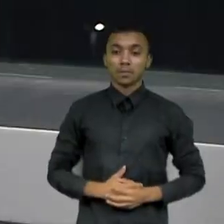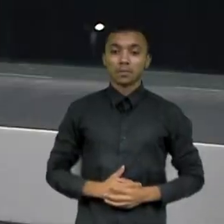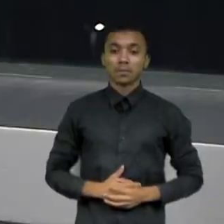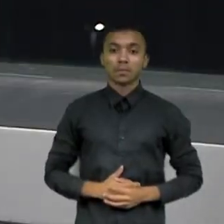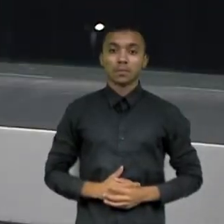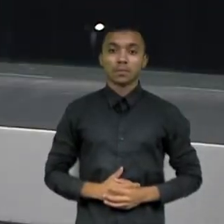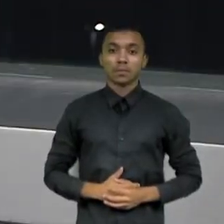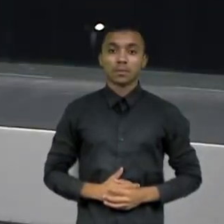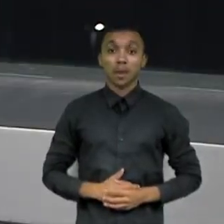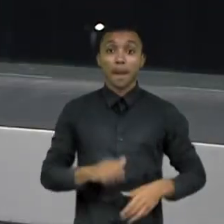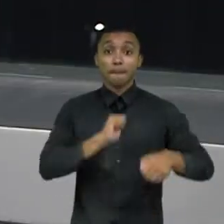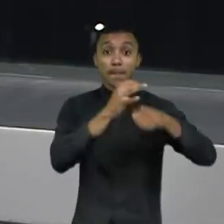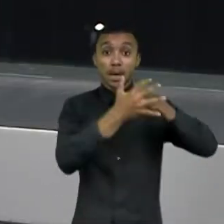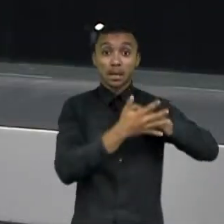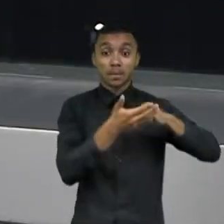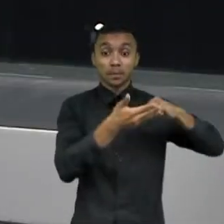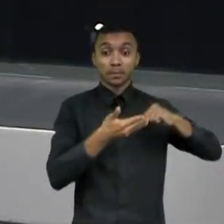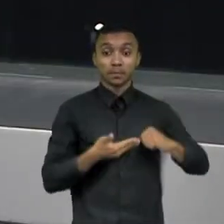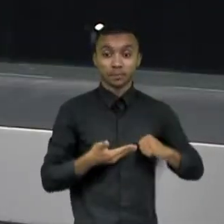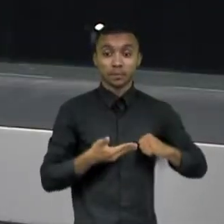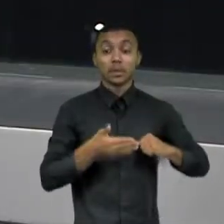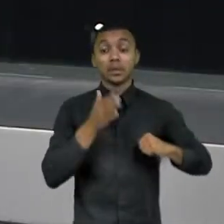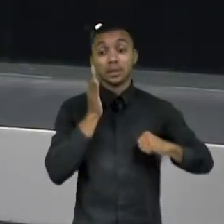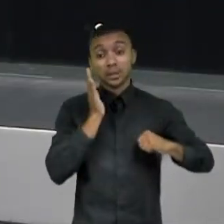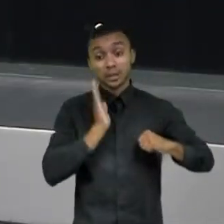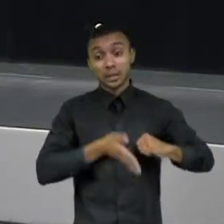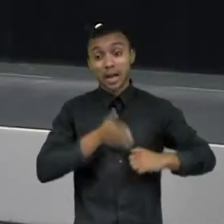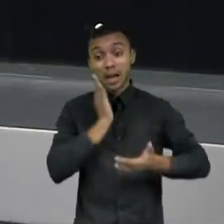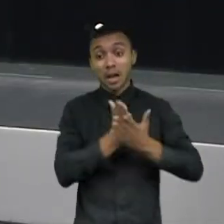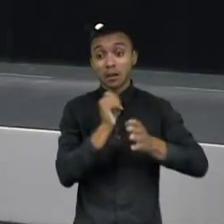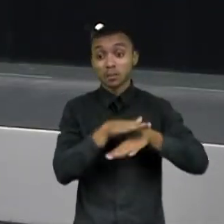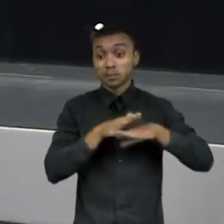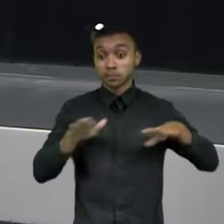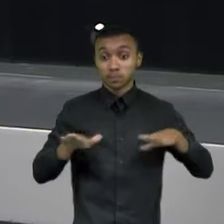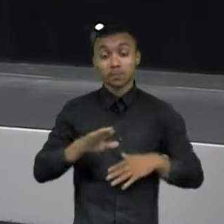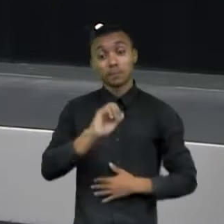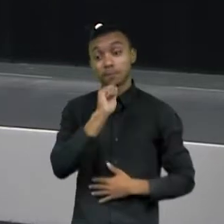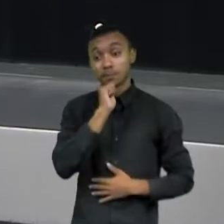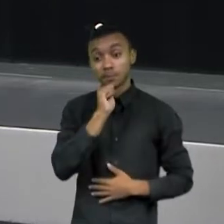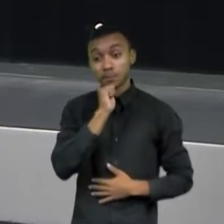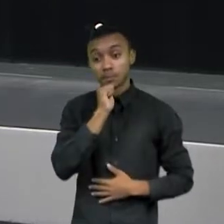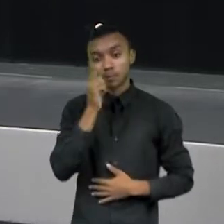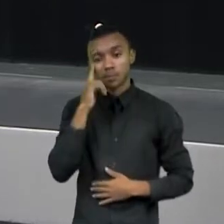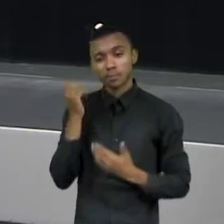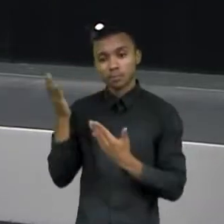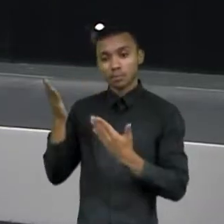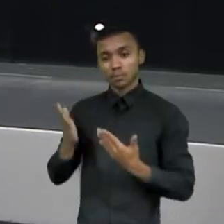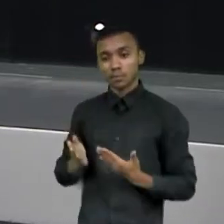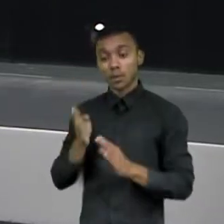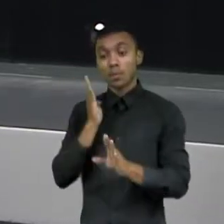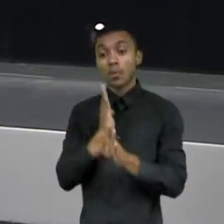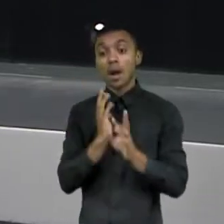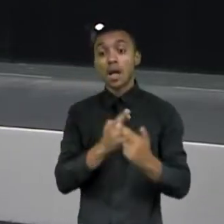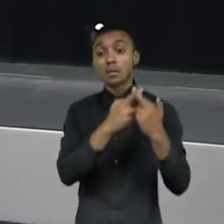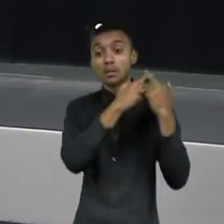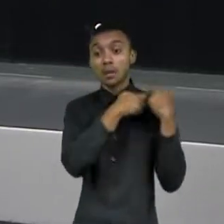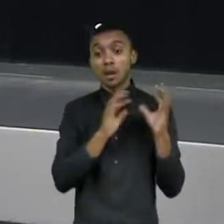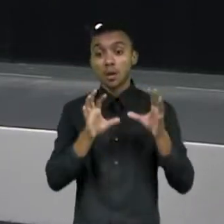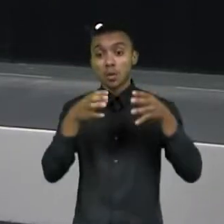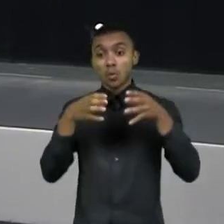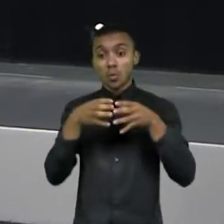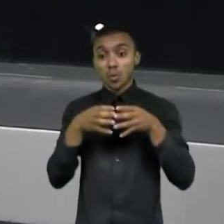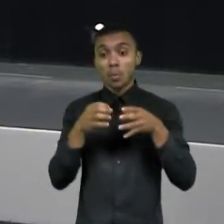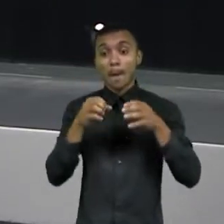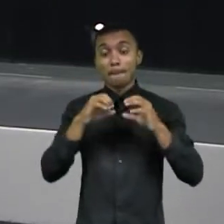A pandemia de Covid-19 ainda não terminou. Essa constatação é de responsabilidade da